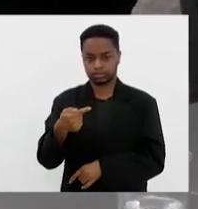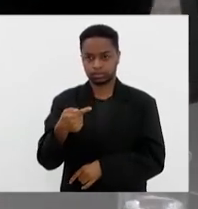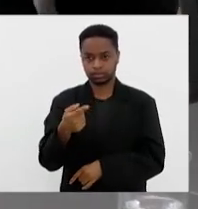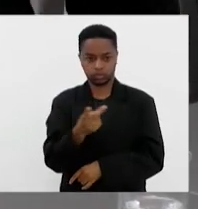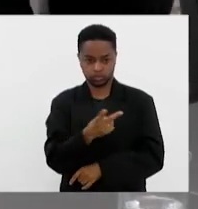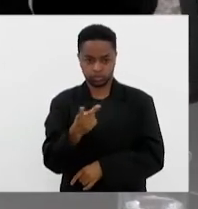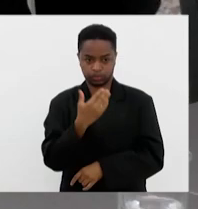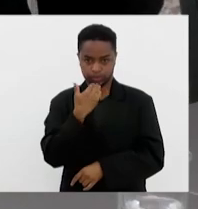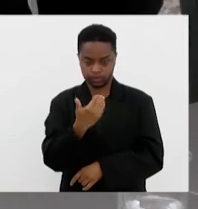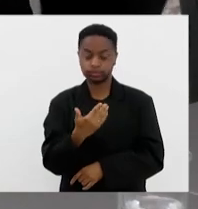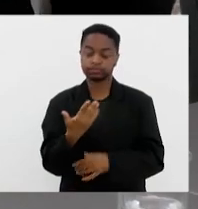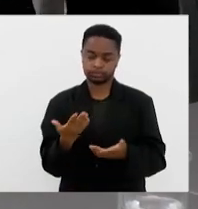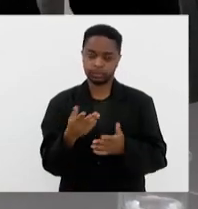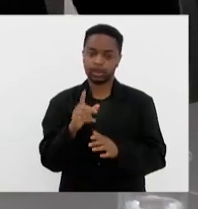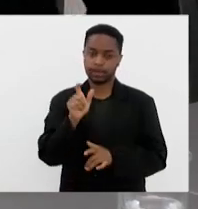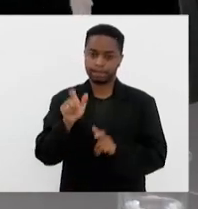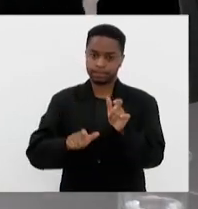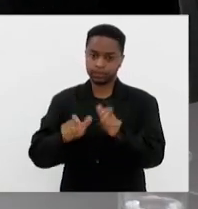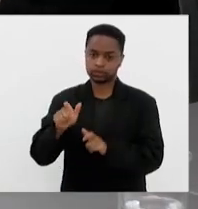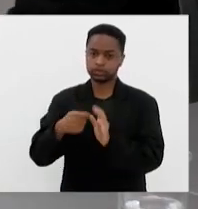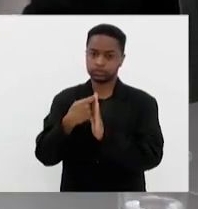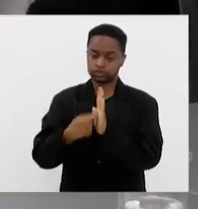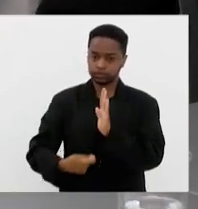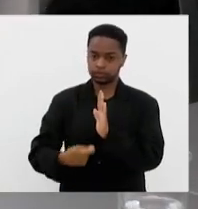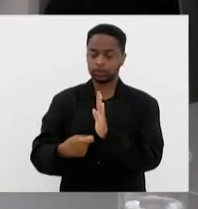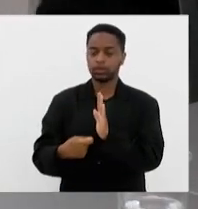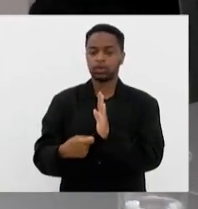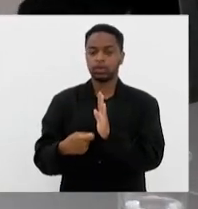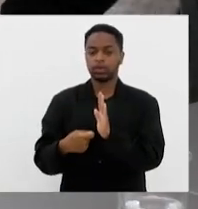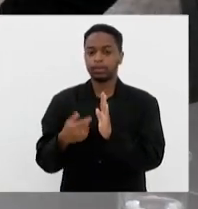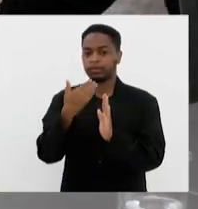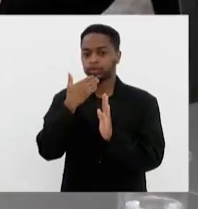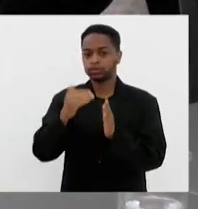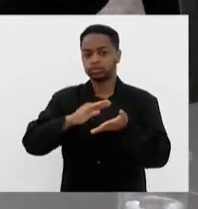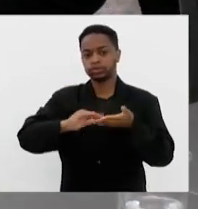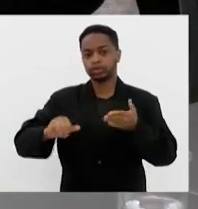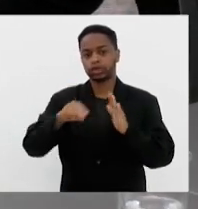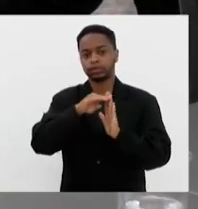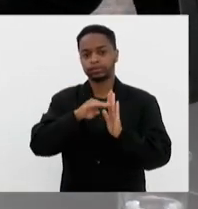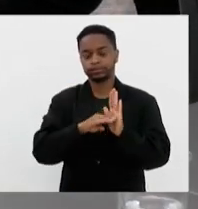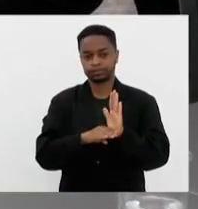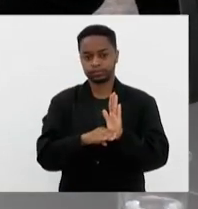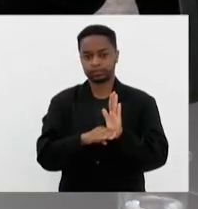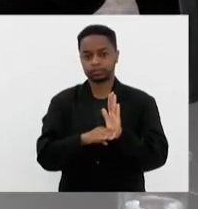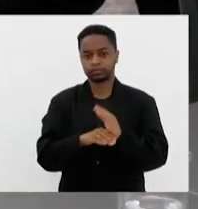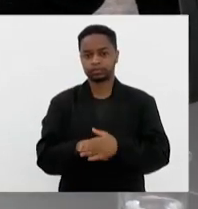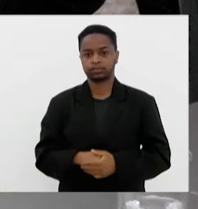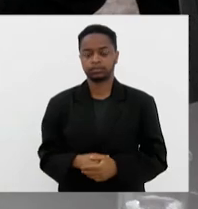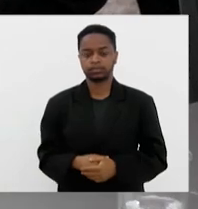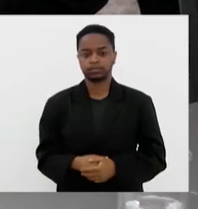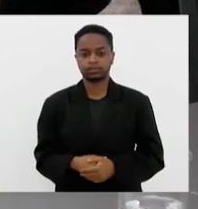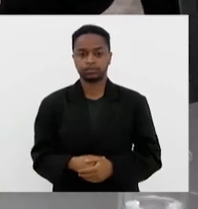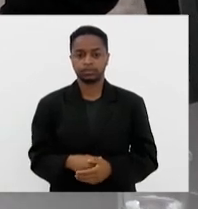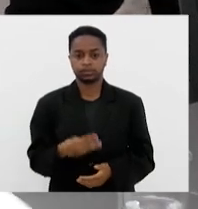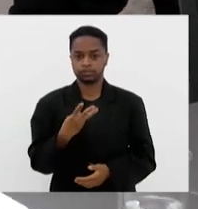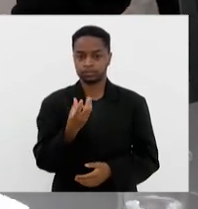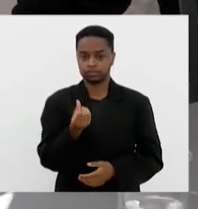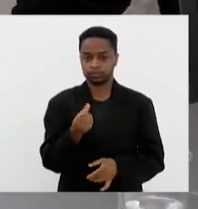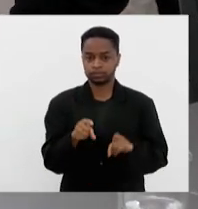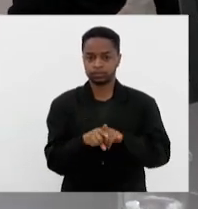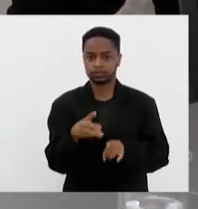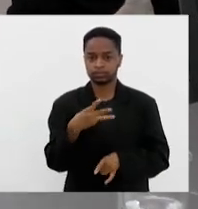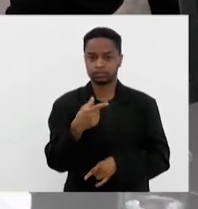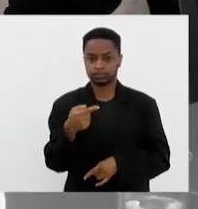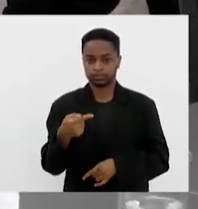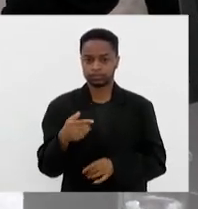autores, né? Então, os autores, deputado Munir e deputado Dionísio, pediram a retirada de pauta dos respectivos projetos 36 e